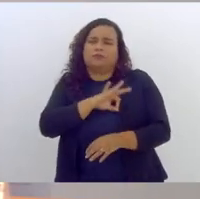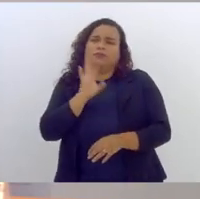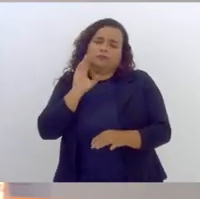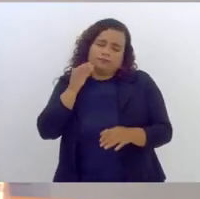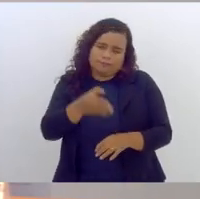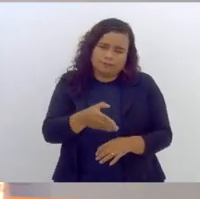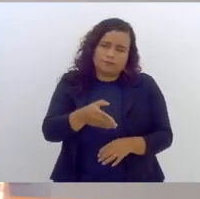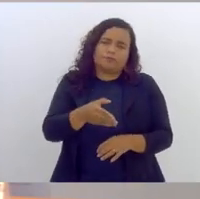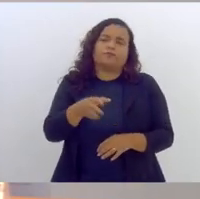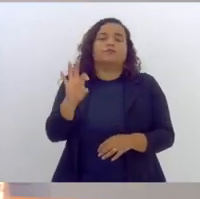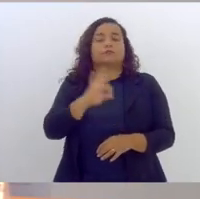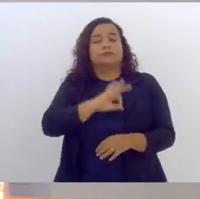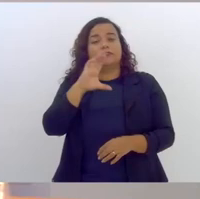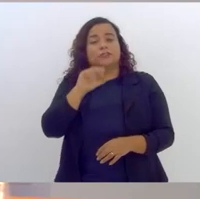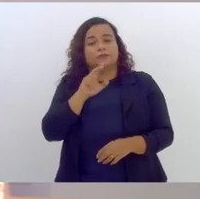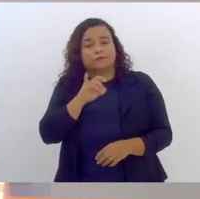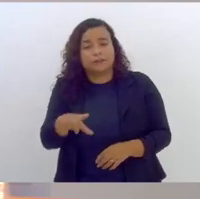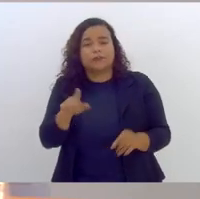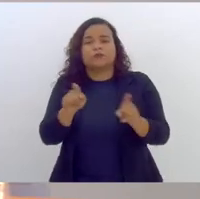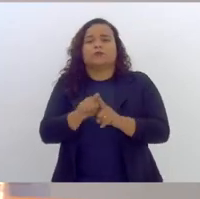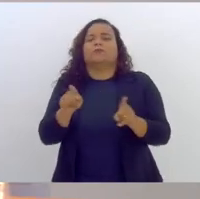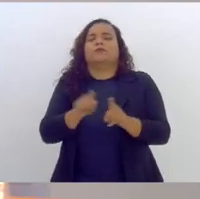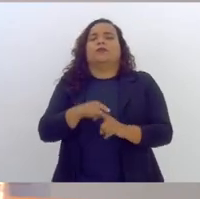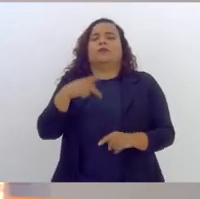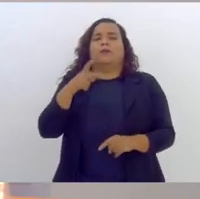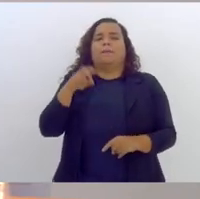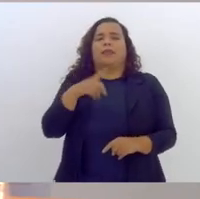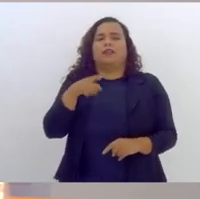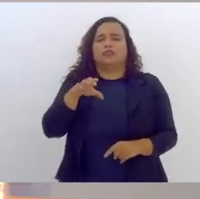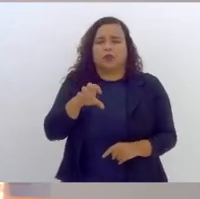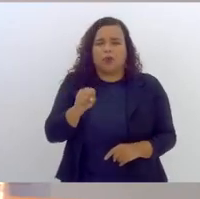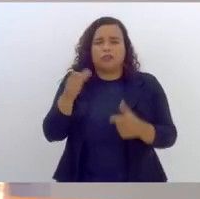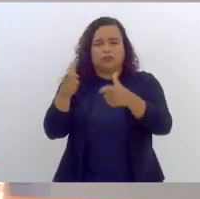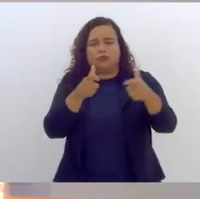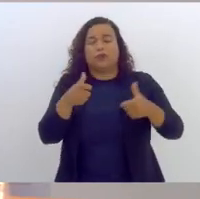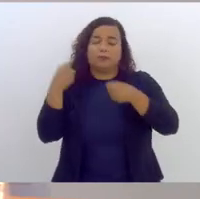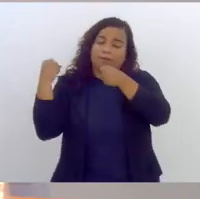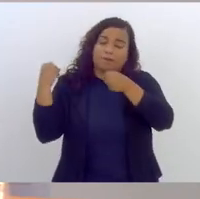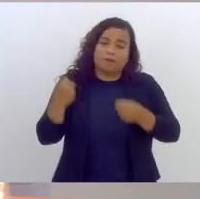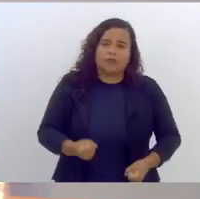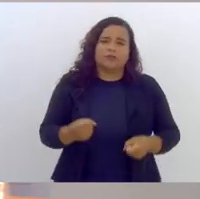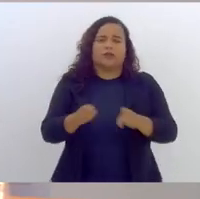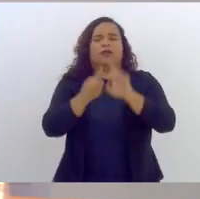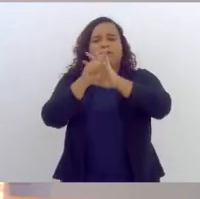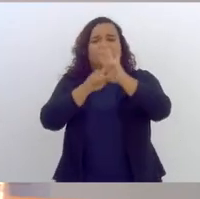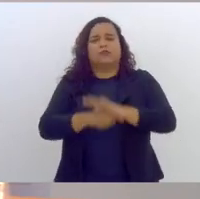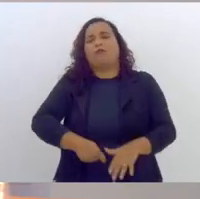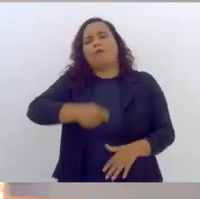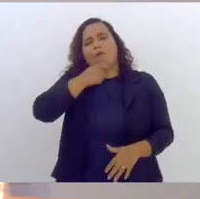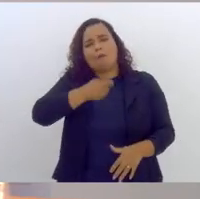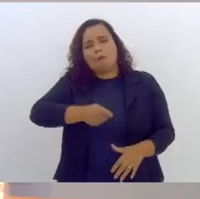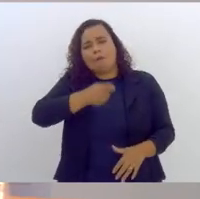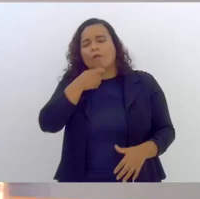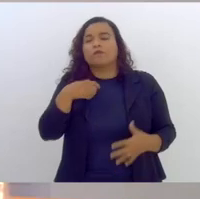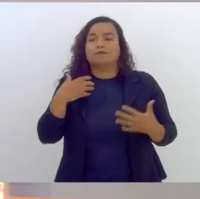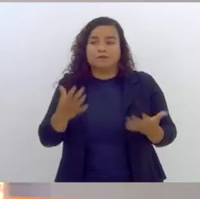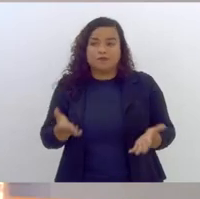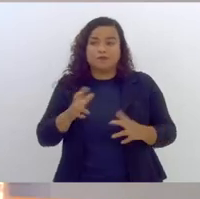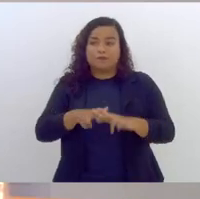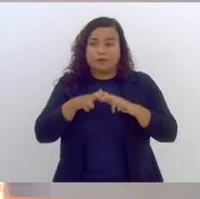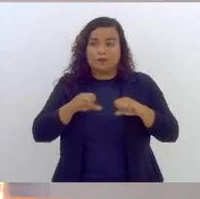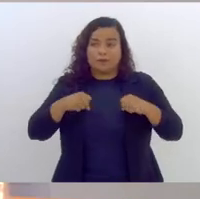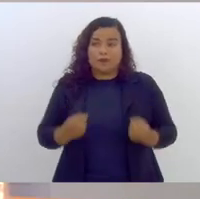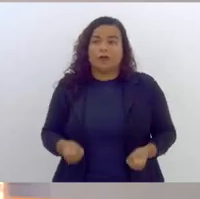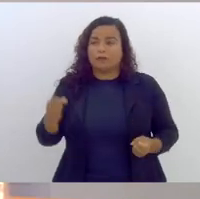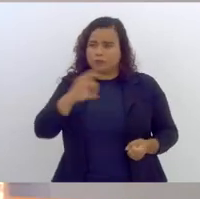a polícia civil os plantões sobrecarregados as investigações que não são feitas a contento por mais que os